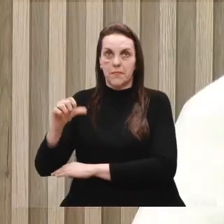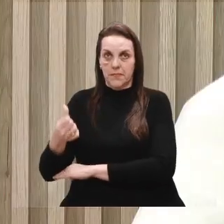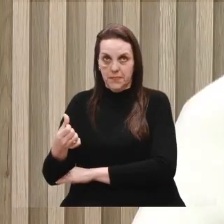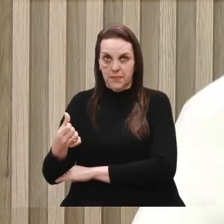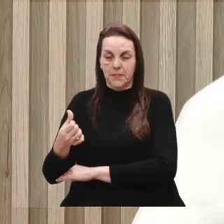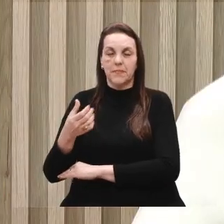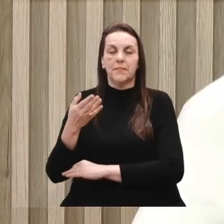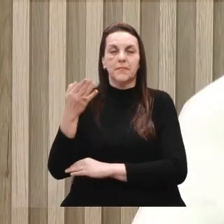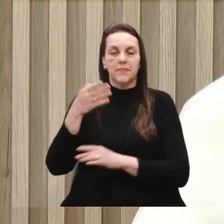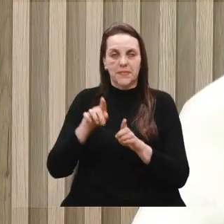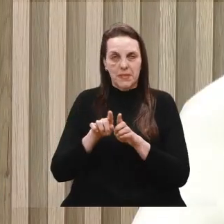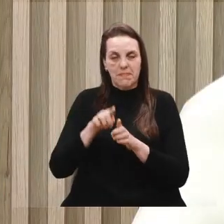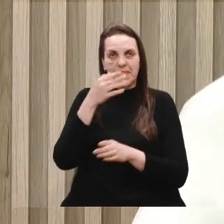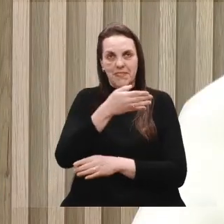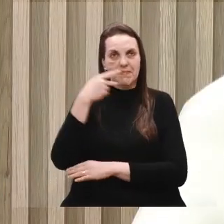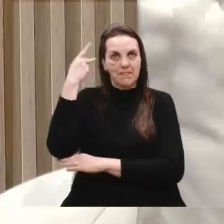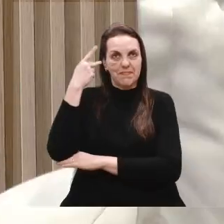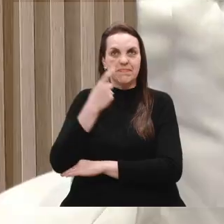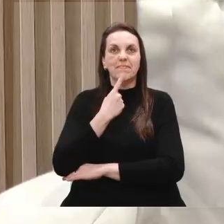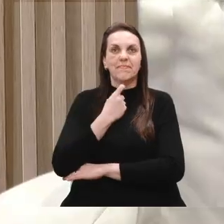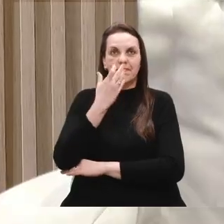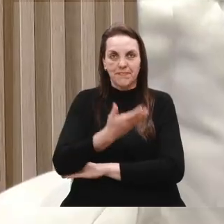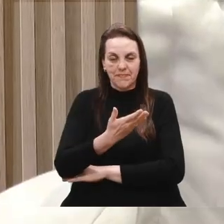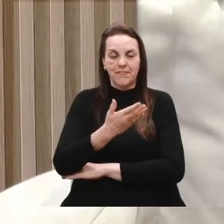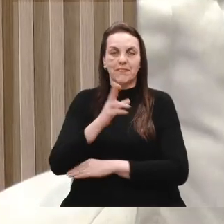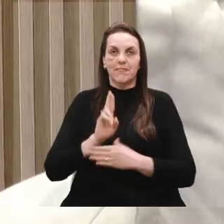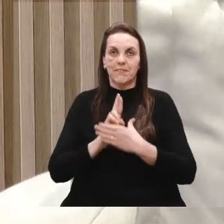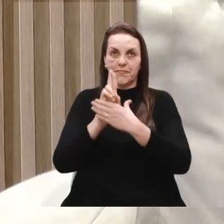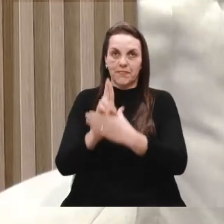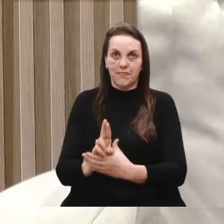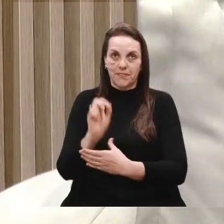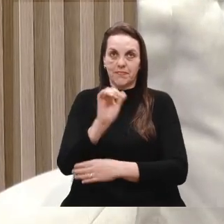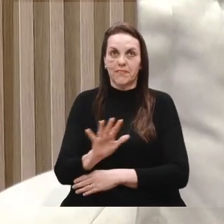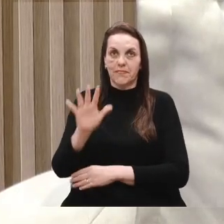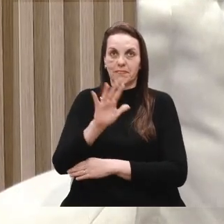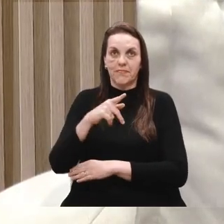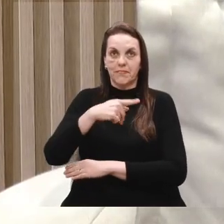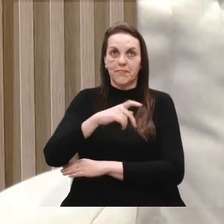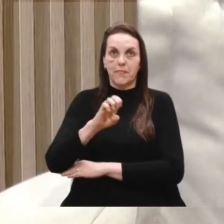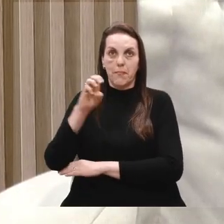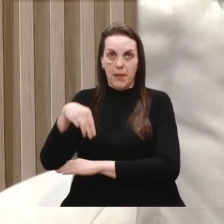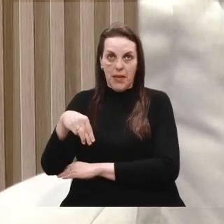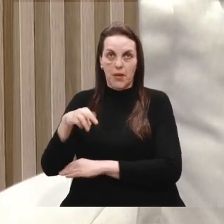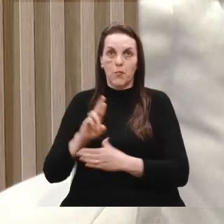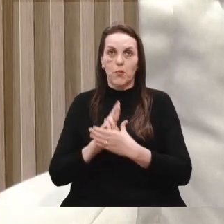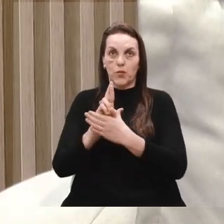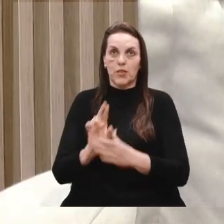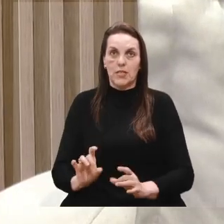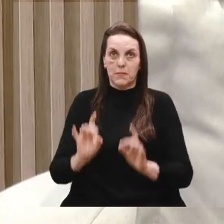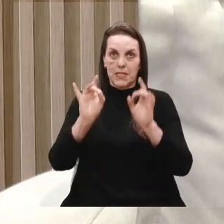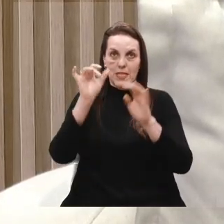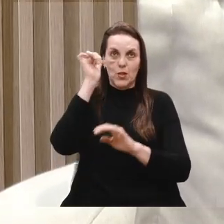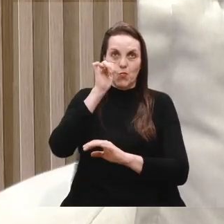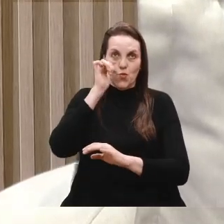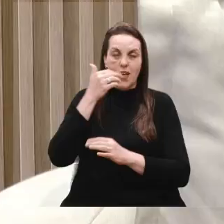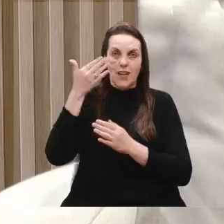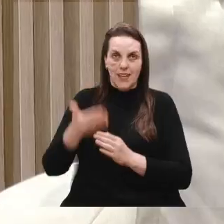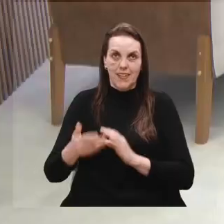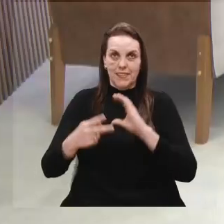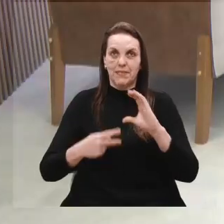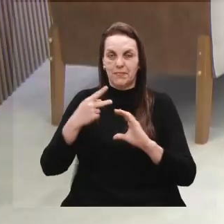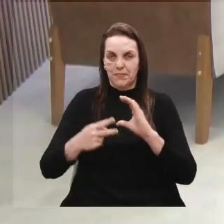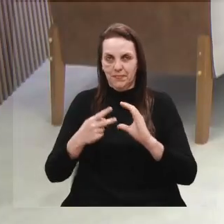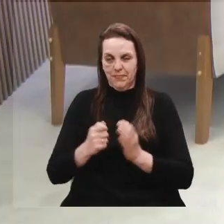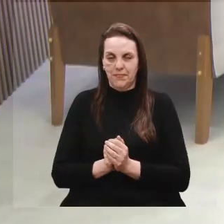1950-1996. E também nossa vereadora, Rose Frigieri, que é procuradora-geral da PEN, que é Procuradoria Especial das Mulheres aqui da